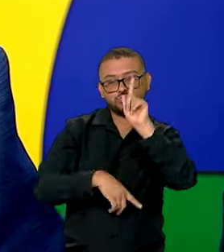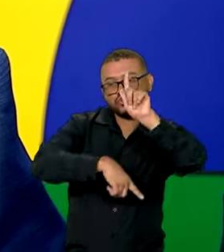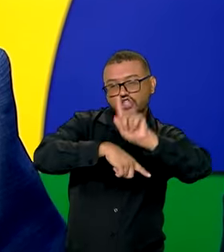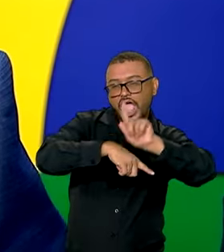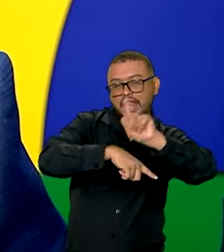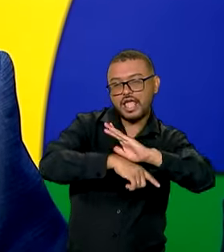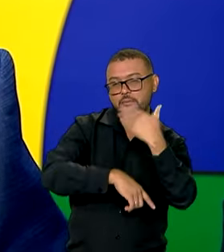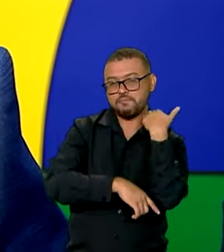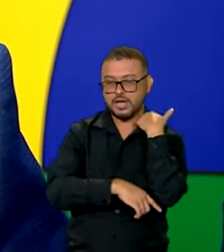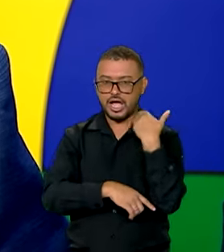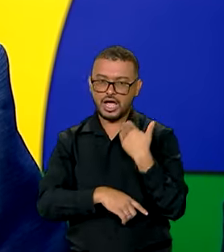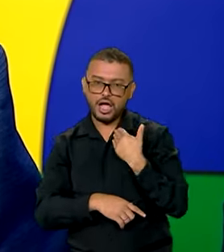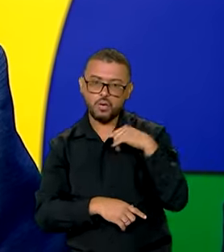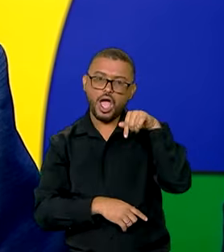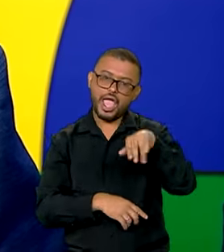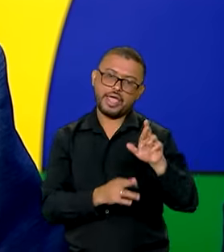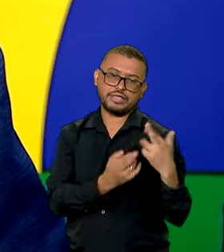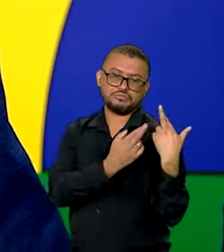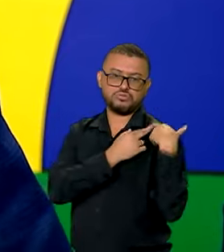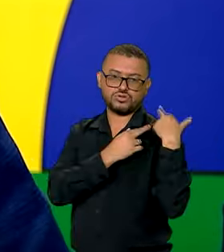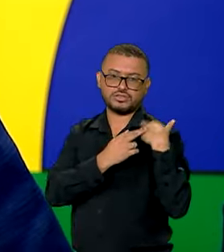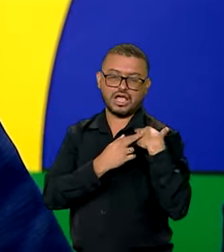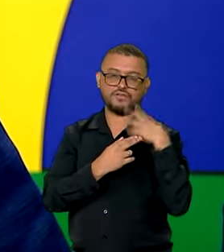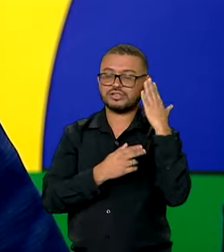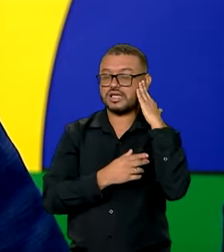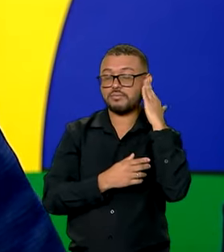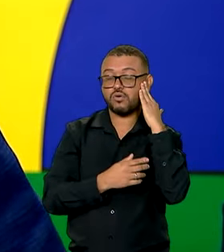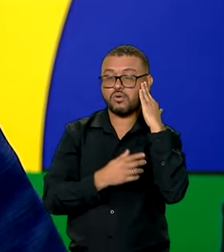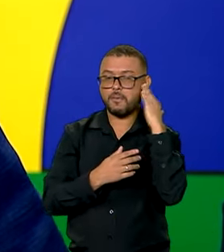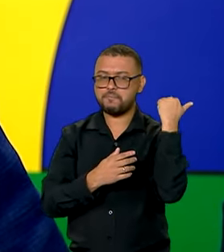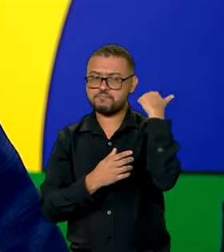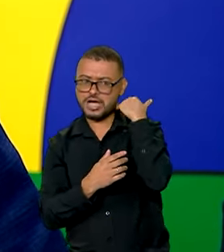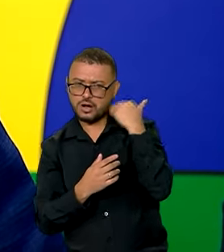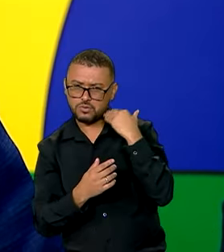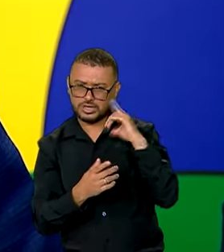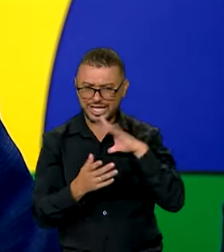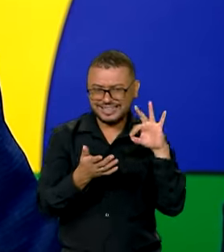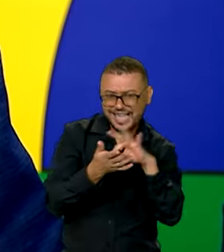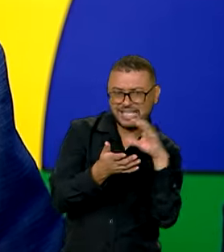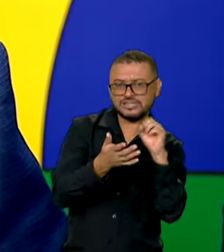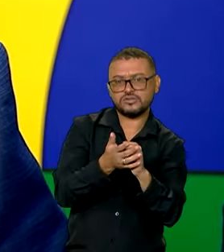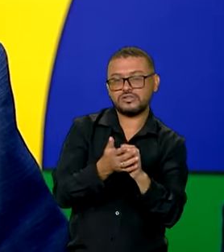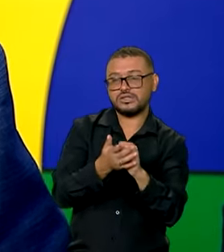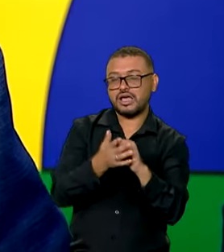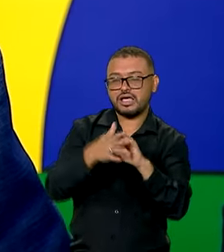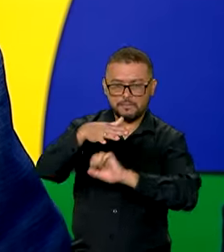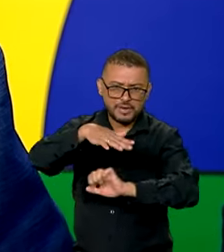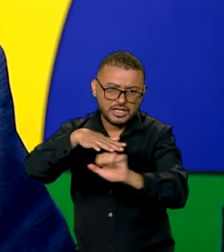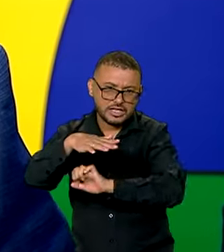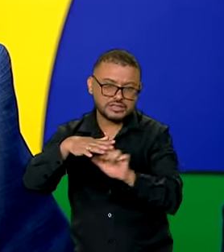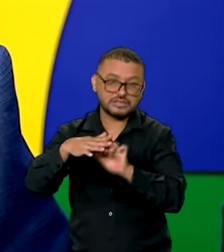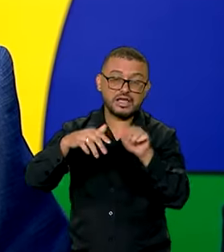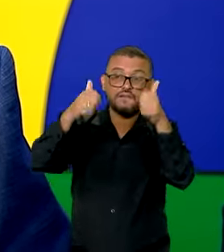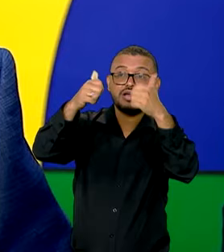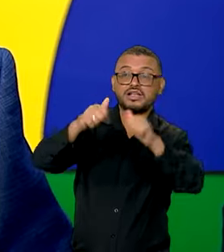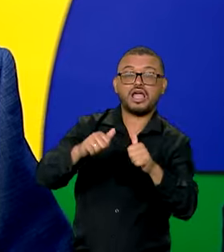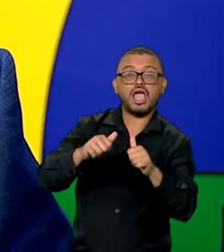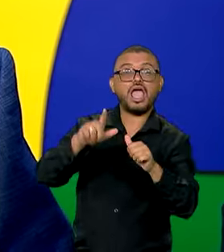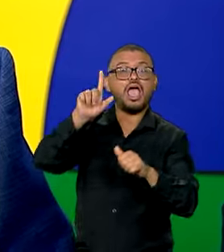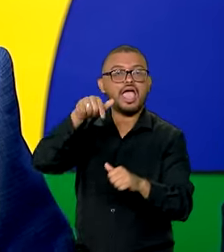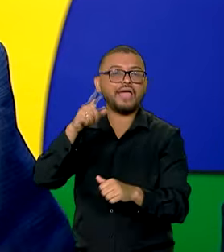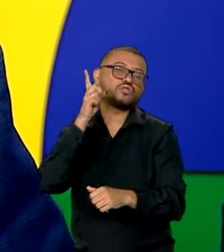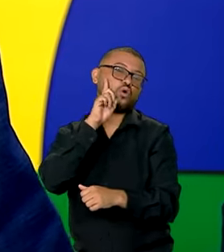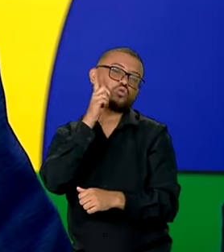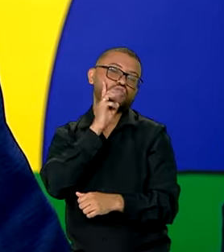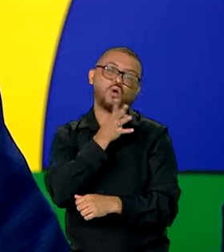do banco, do responsável pela conta com a empresa, que em última análise é quem faz o contato do dia a